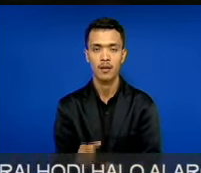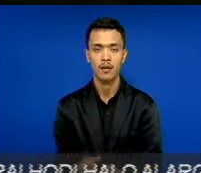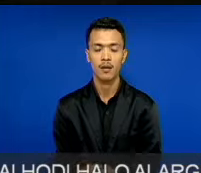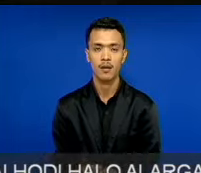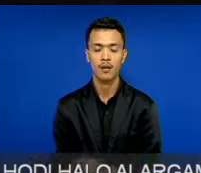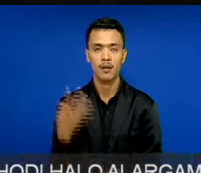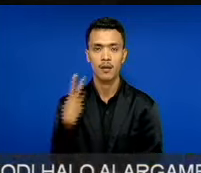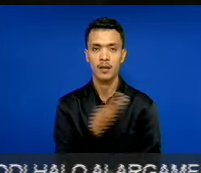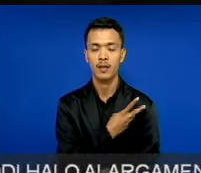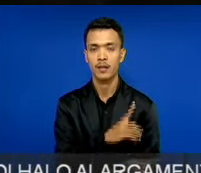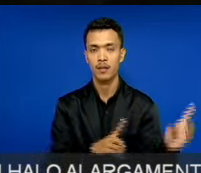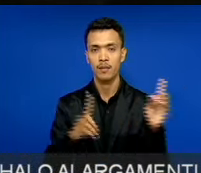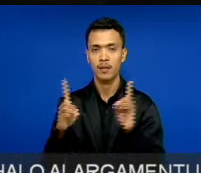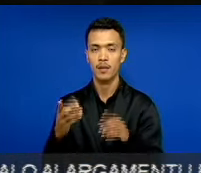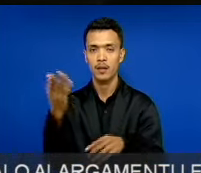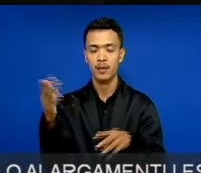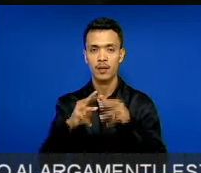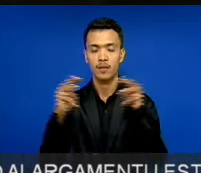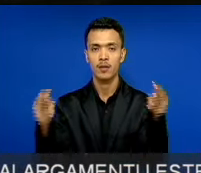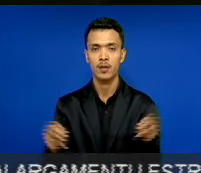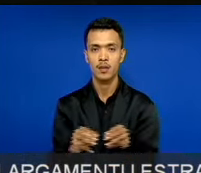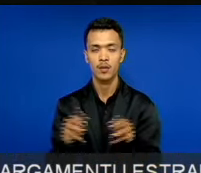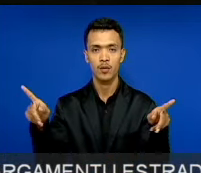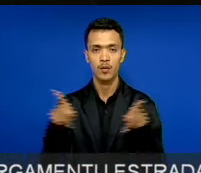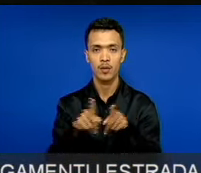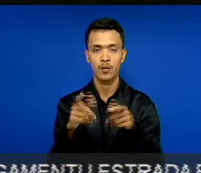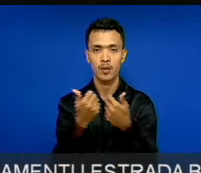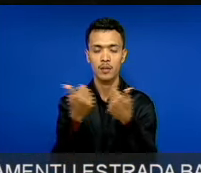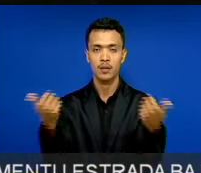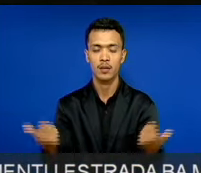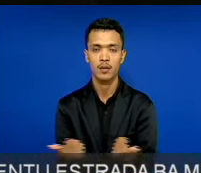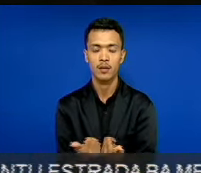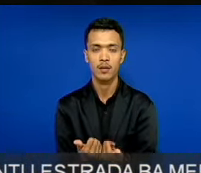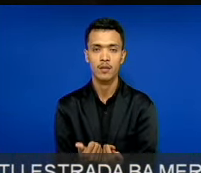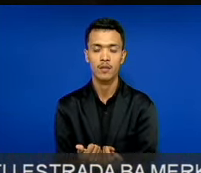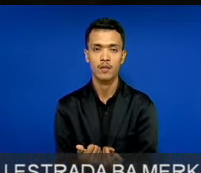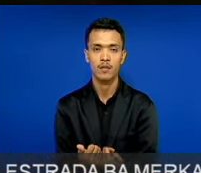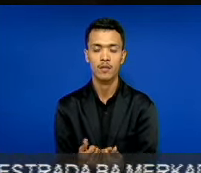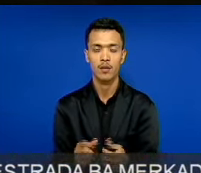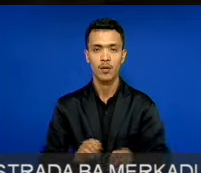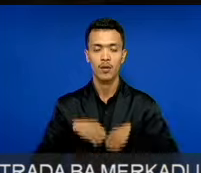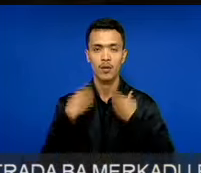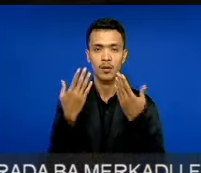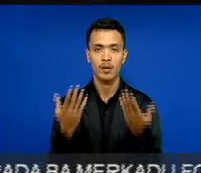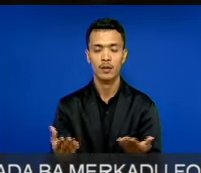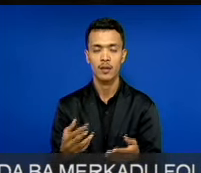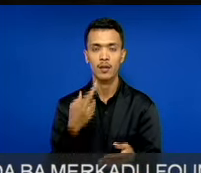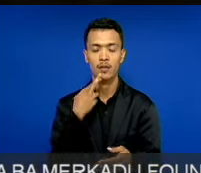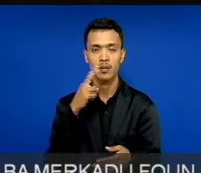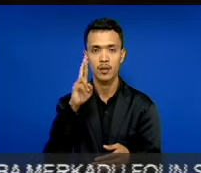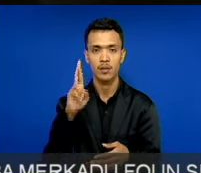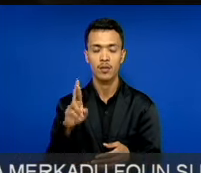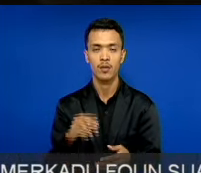E também queria lá aqui em municípios e postos administrativos. Por o no site transforma muito